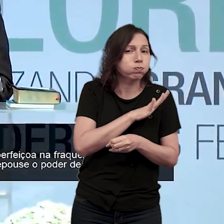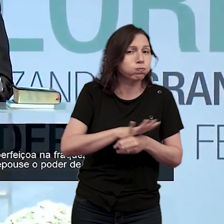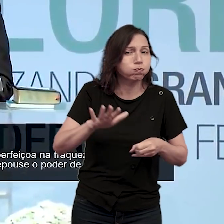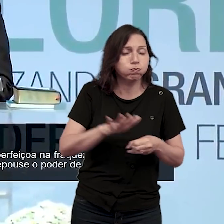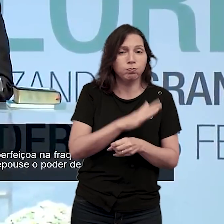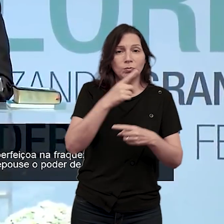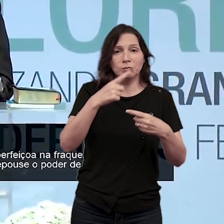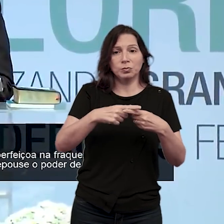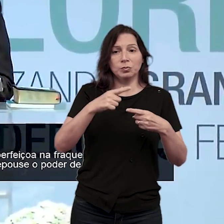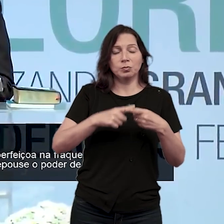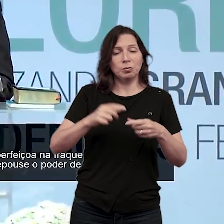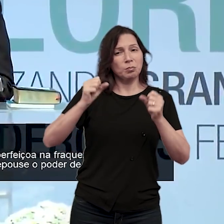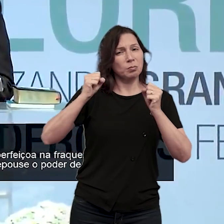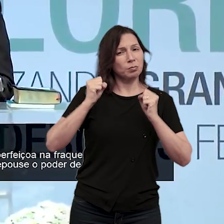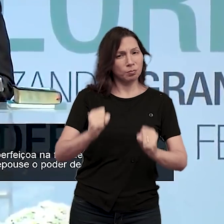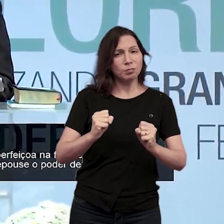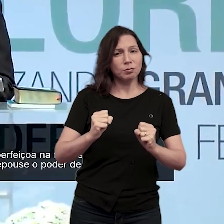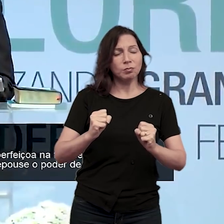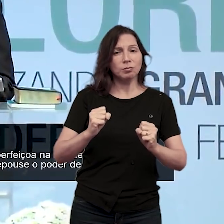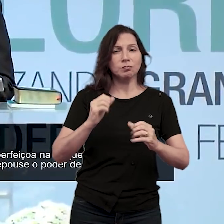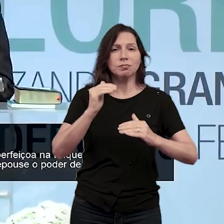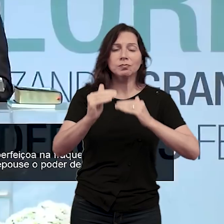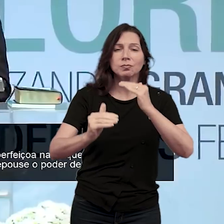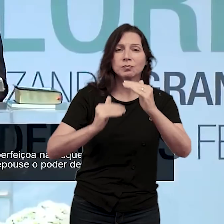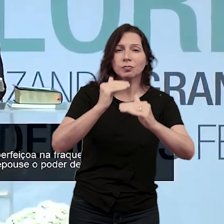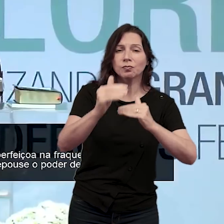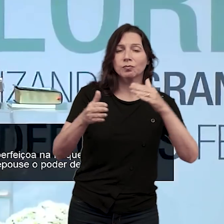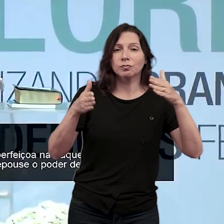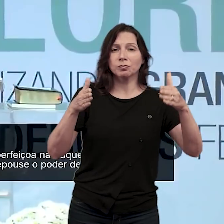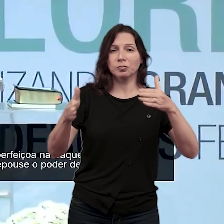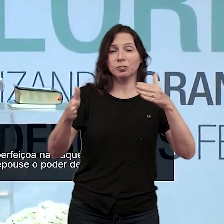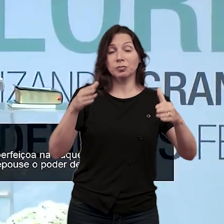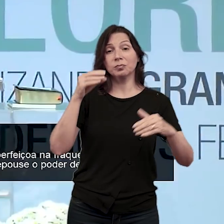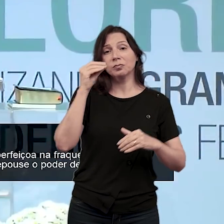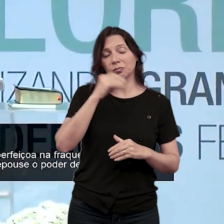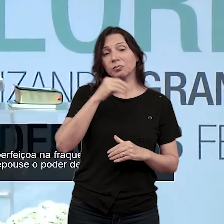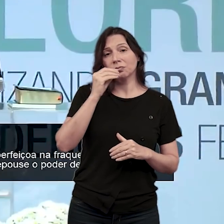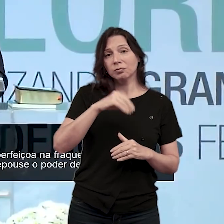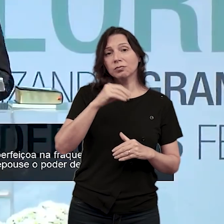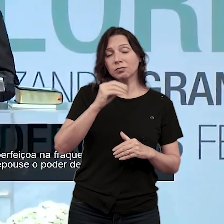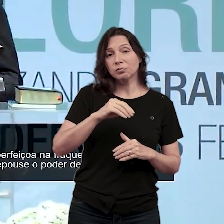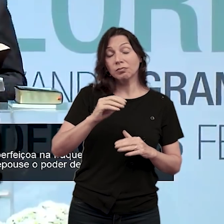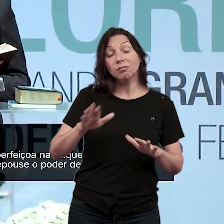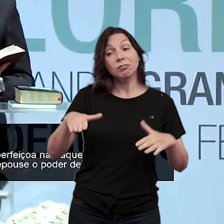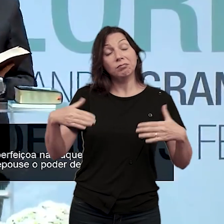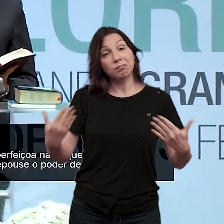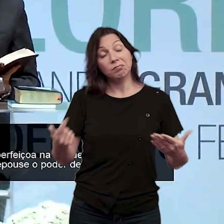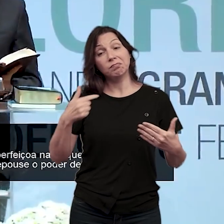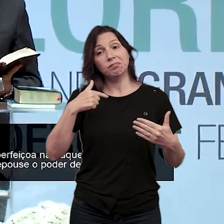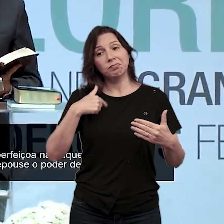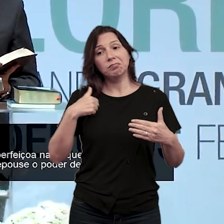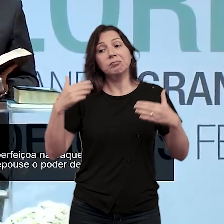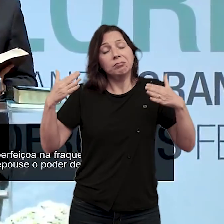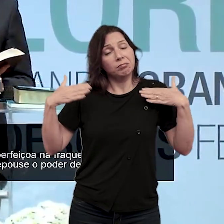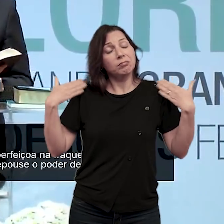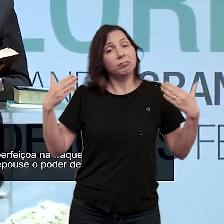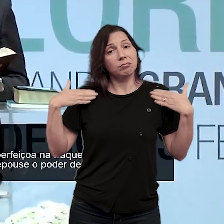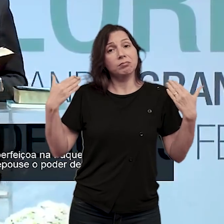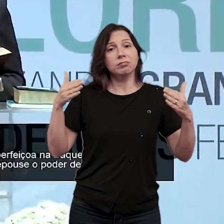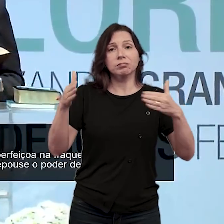poder se aperfeiçoa na fraqueza. De boa vontade, pois, mais me gloriarei nas